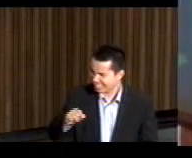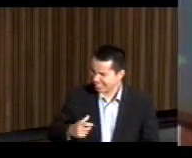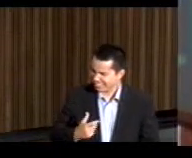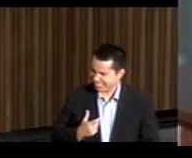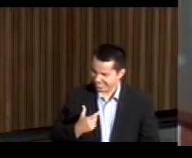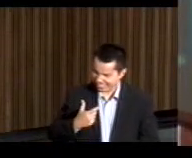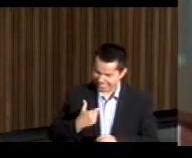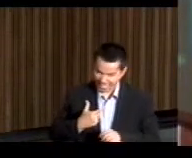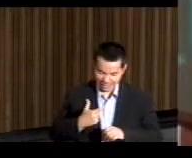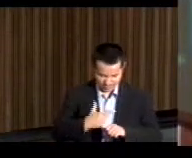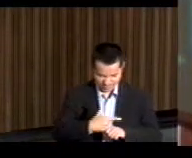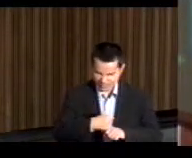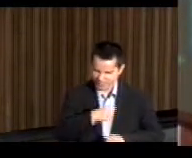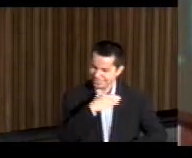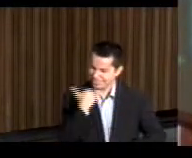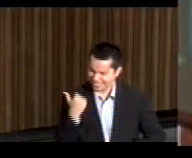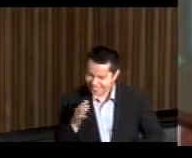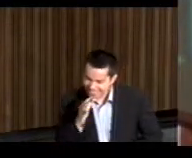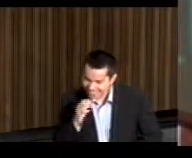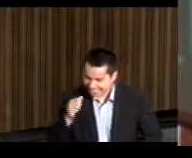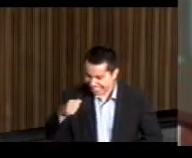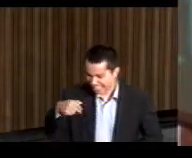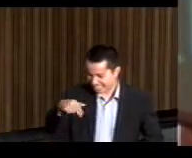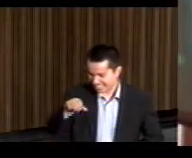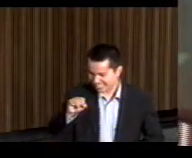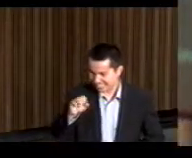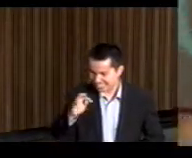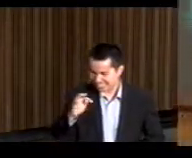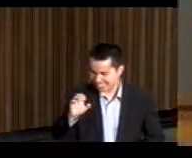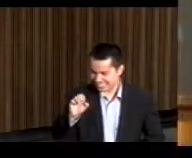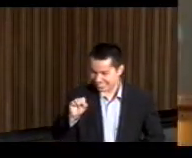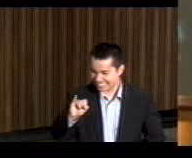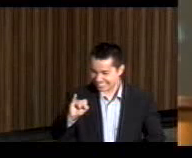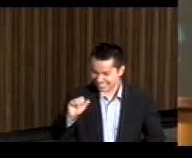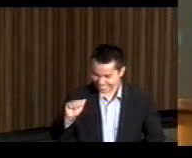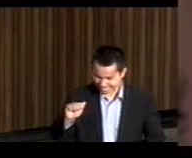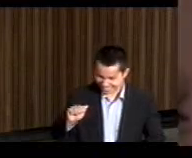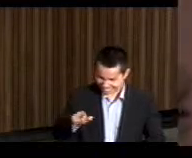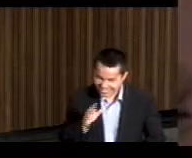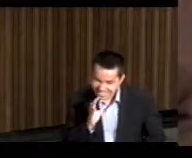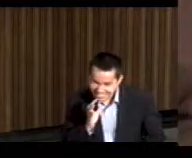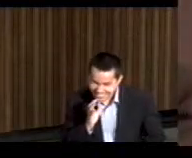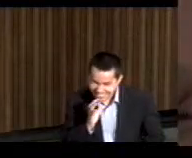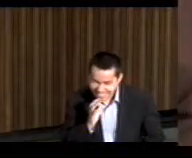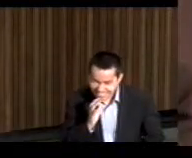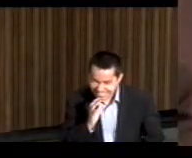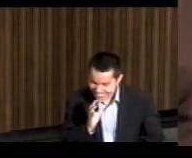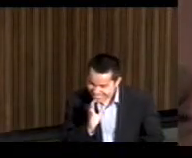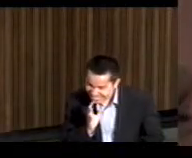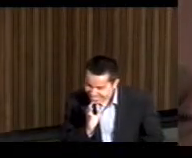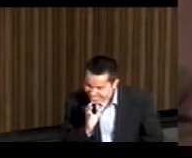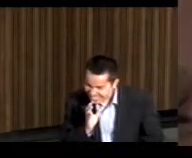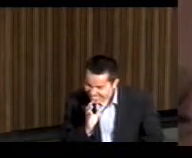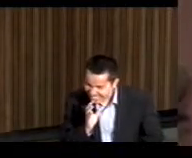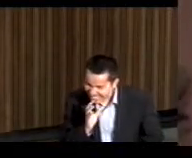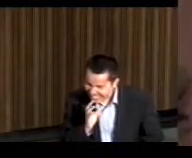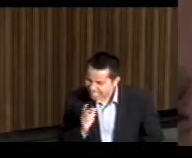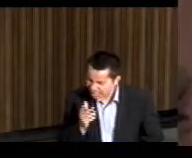Dá até arrepio. Eu acho que ficou um monte de homem arrepiado aqui também, não ficou? Fala a